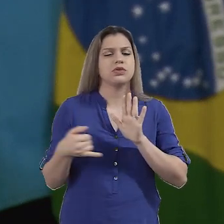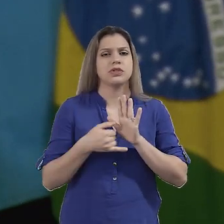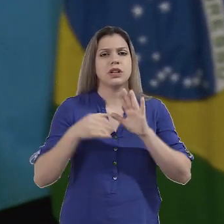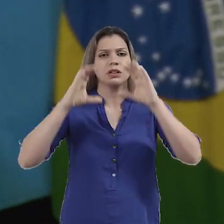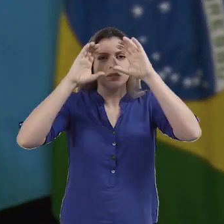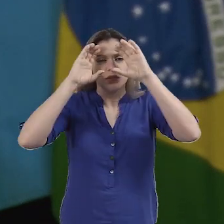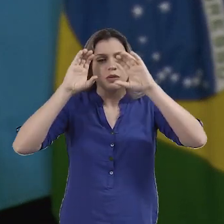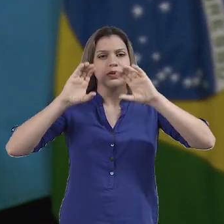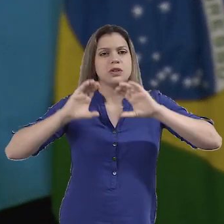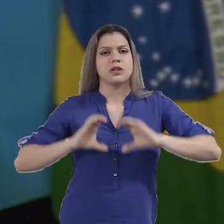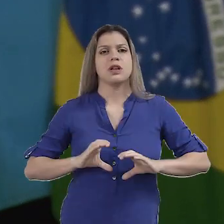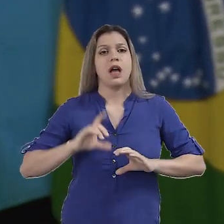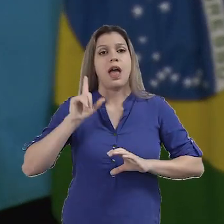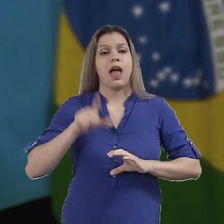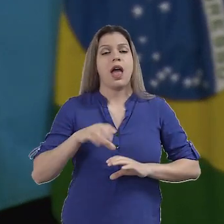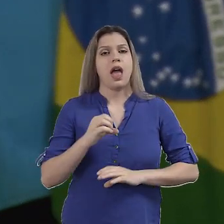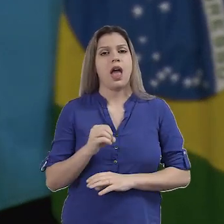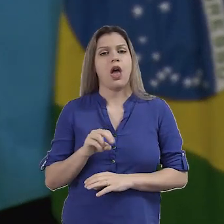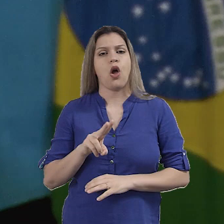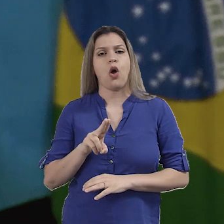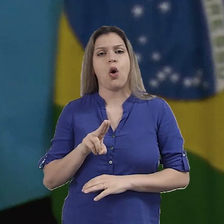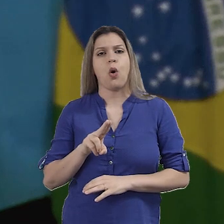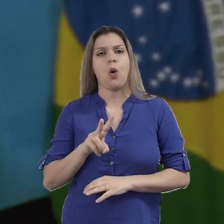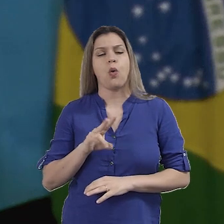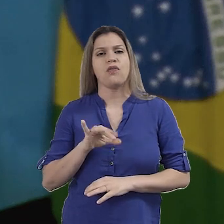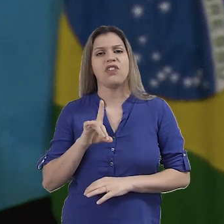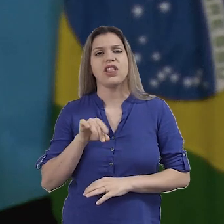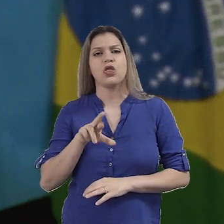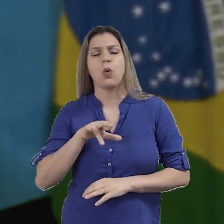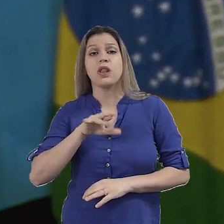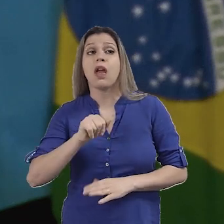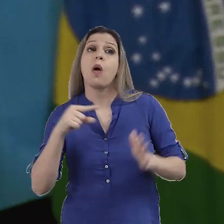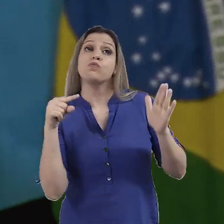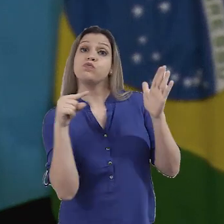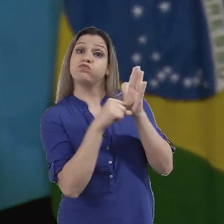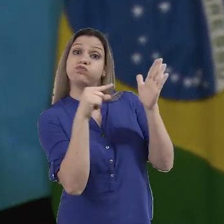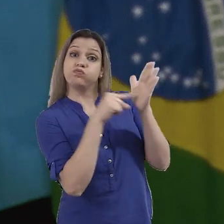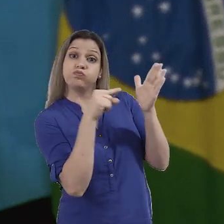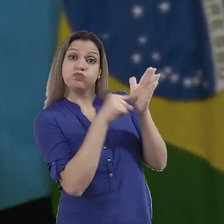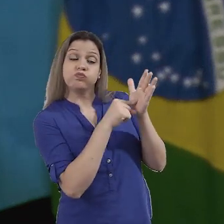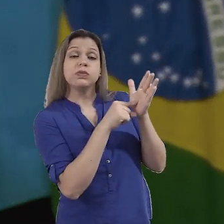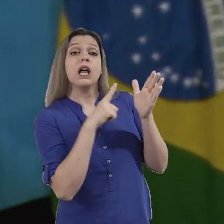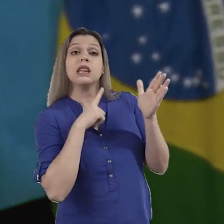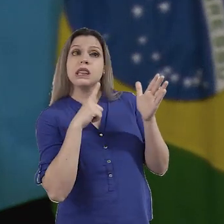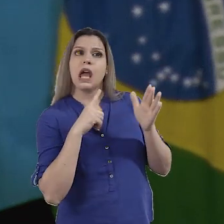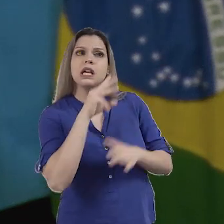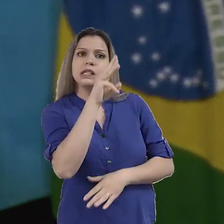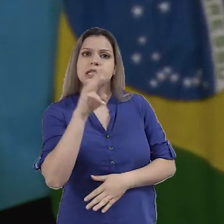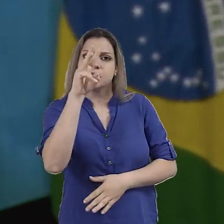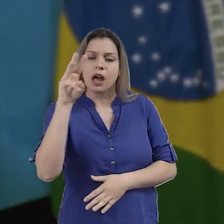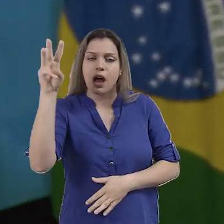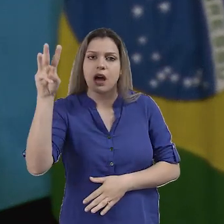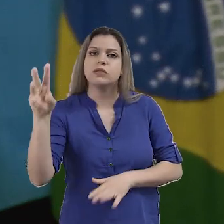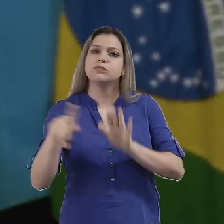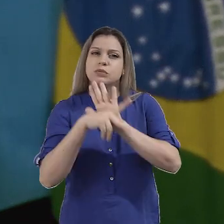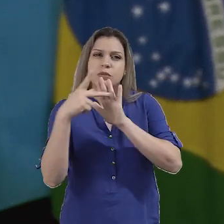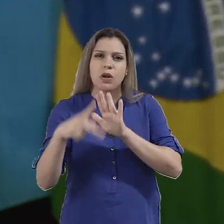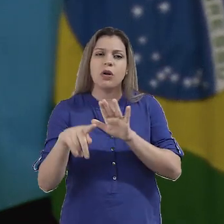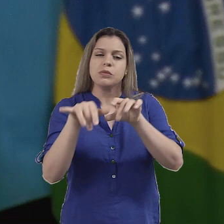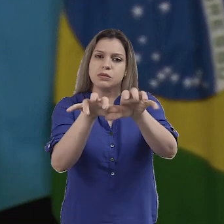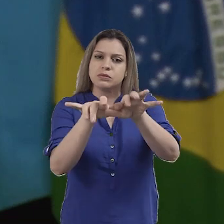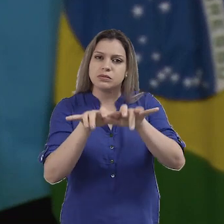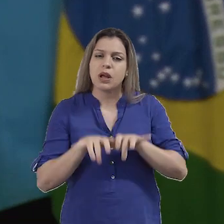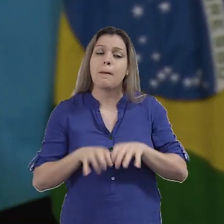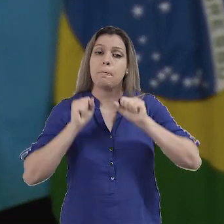pilares do programa de integridade é a ouvidoria, é a parte de denúncia. Então, nós temos no nosso site um canal